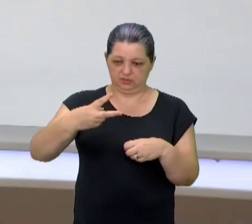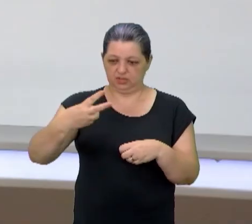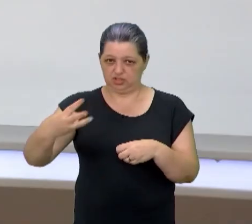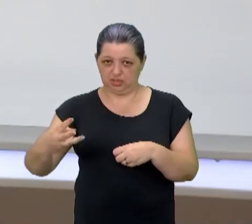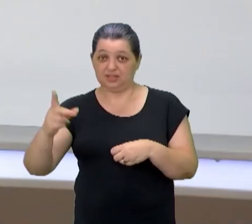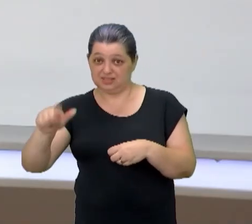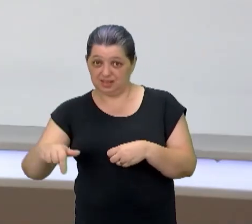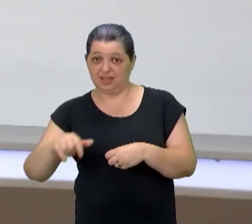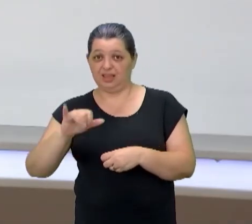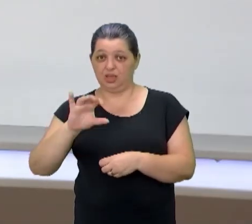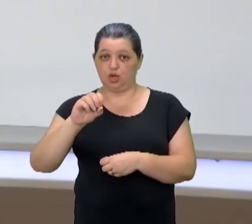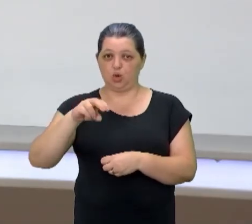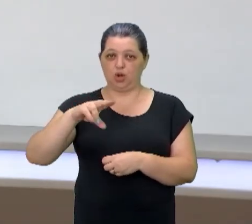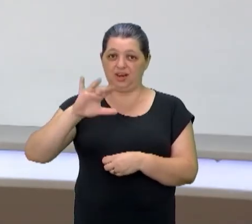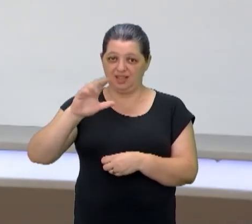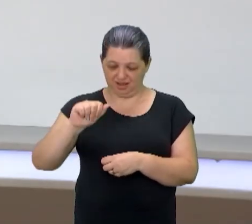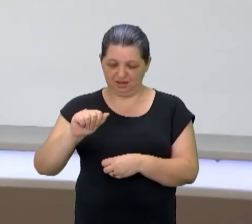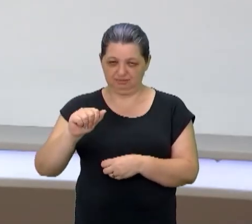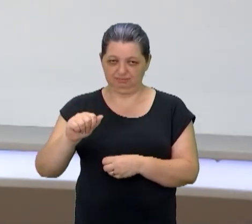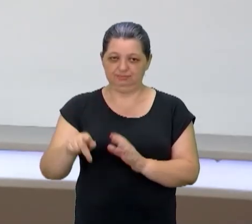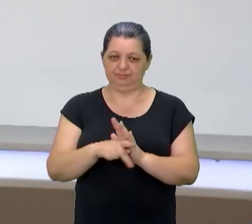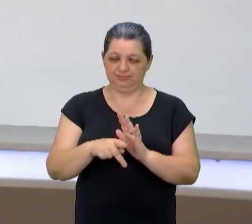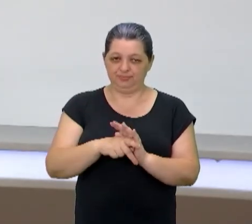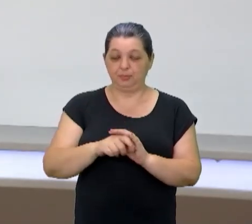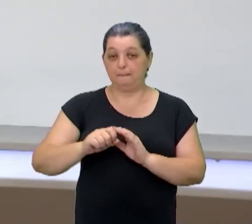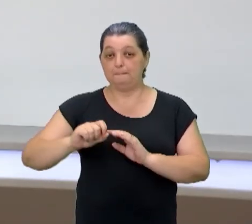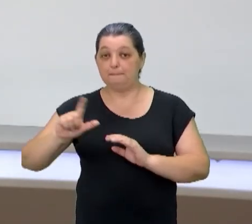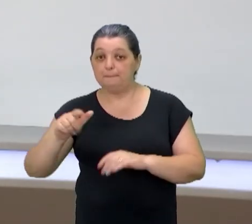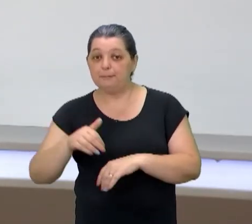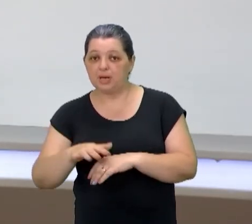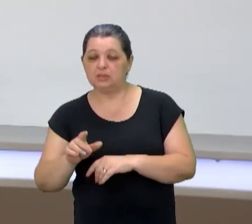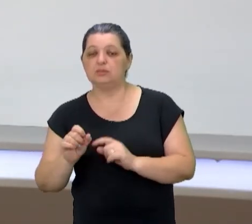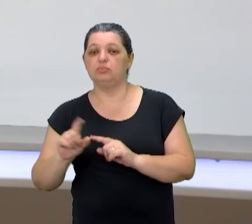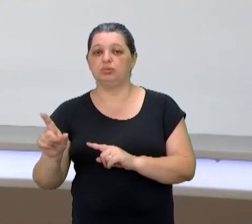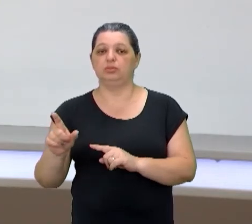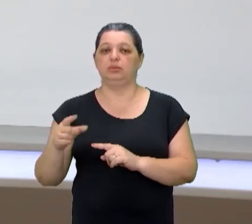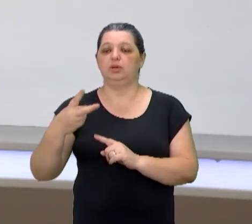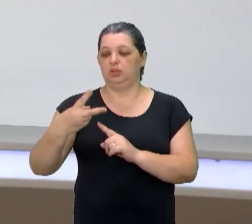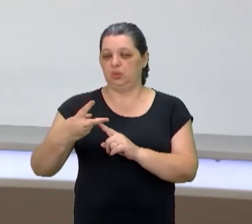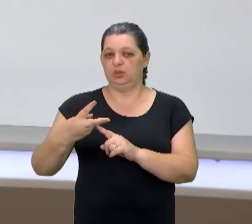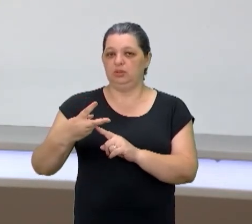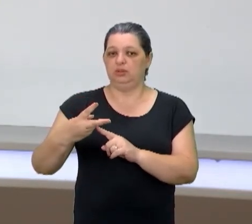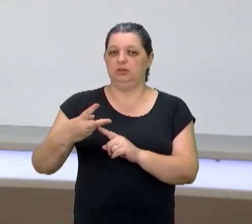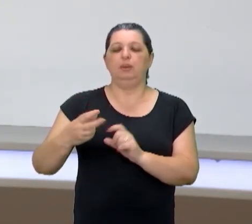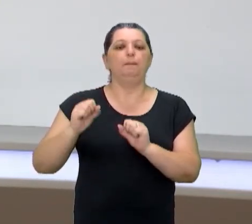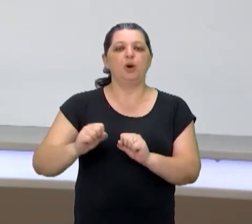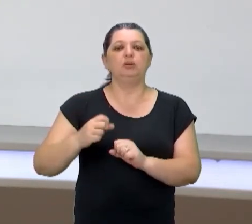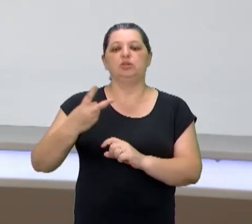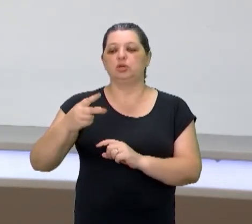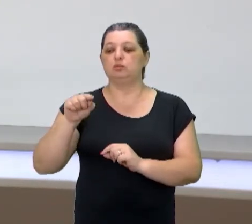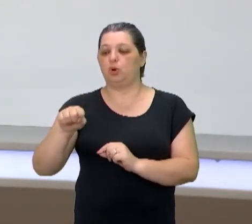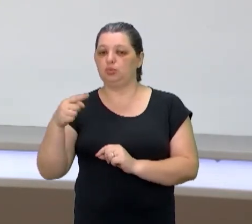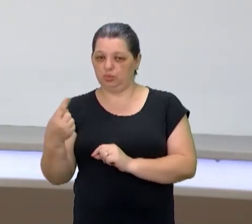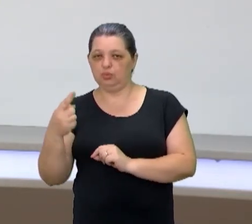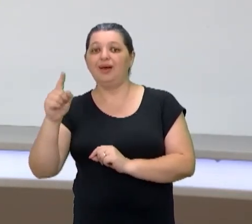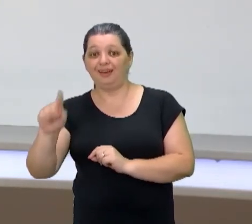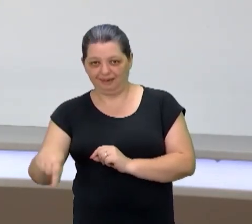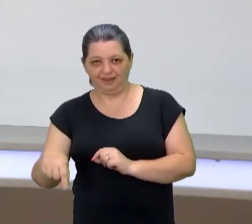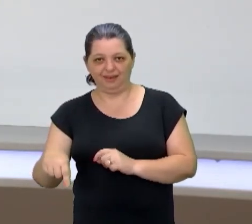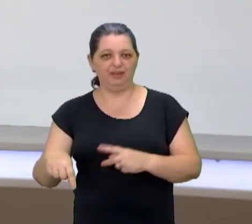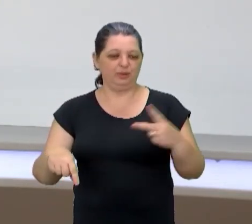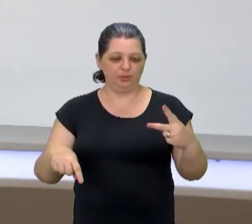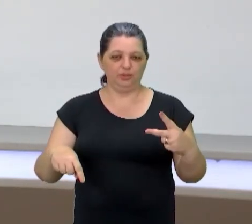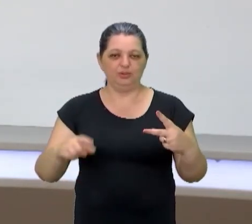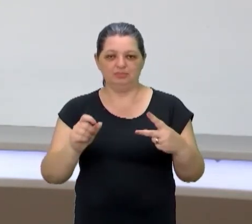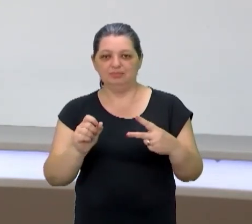é iônica. O valor deu maior que 2, pode ser 2,1, é maior que 2.